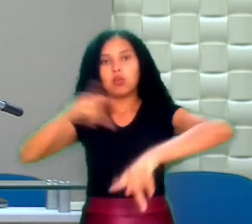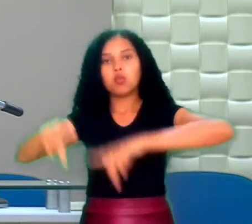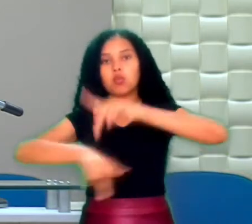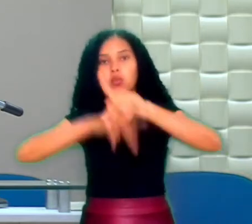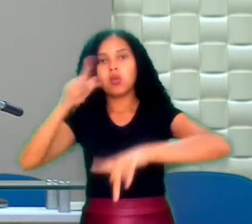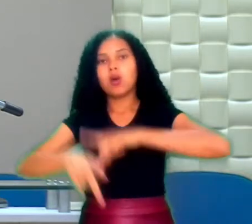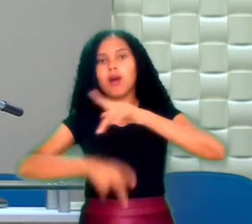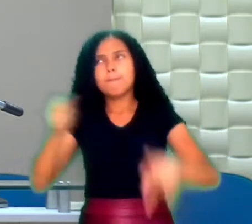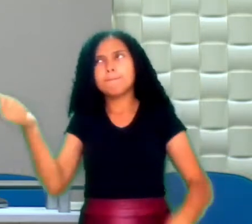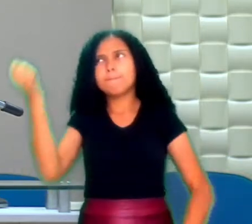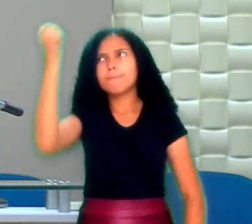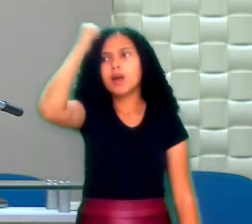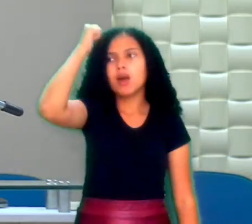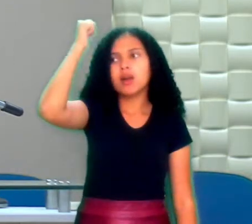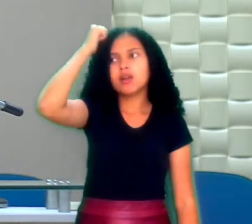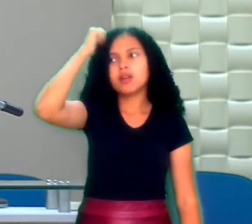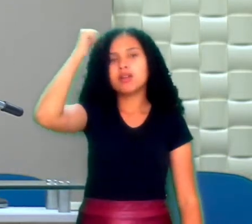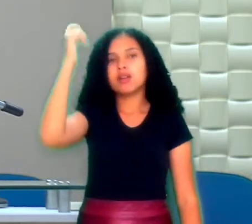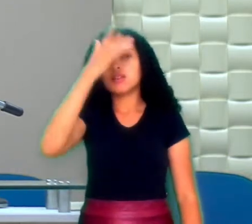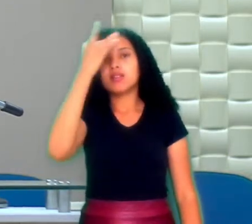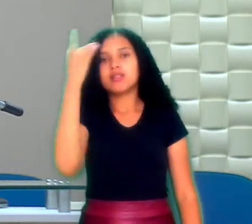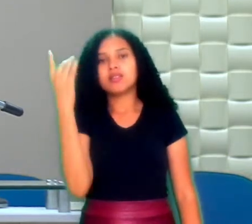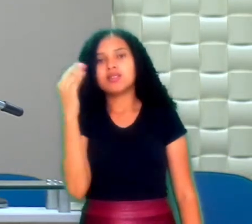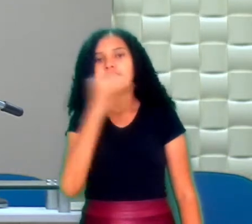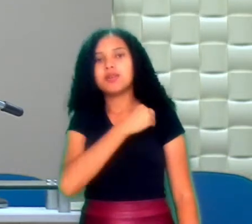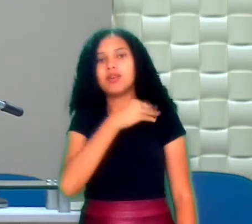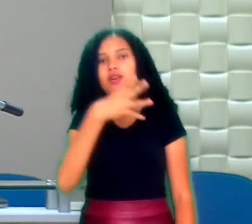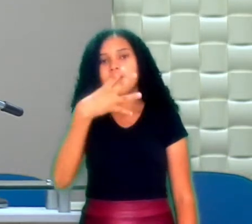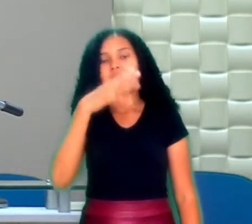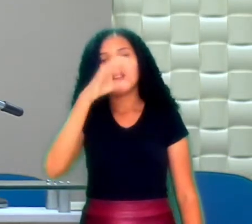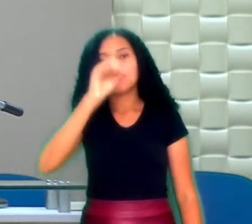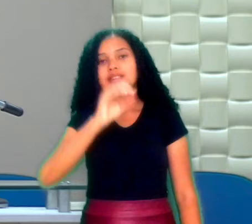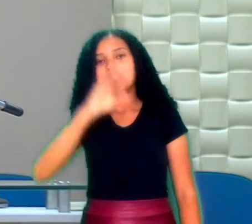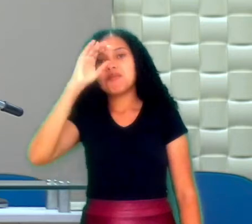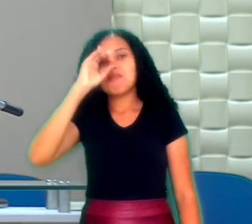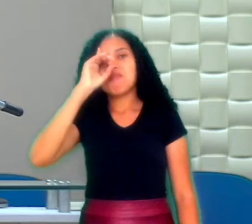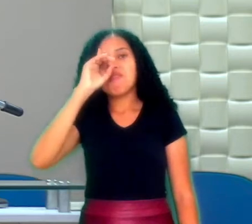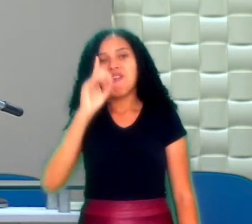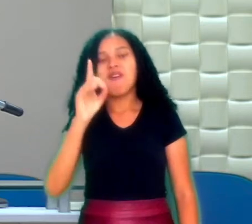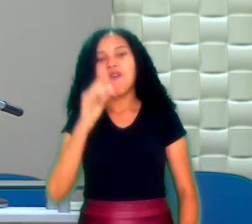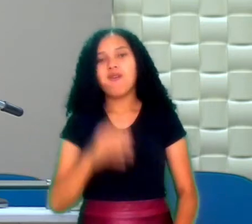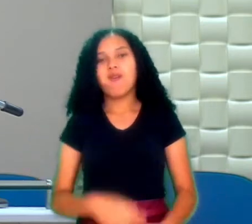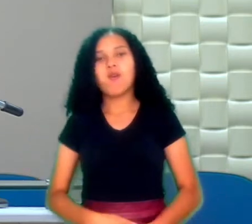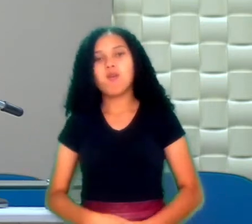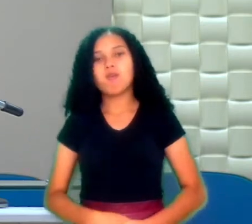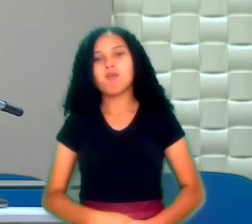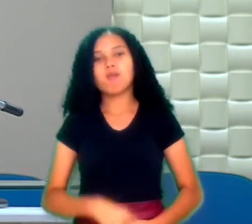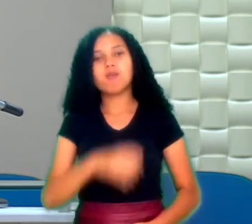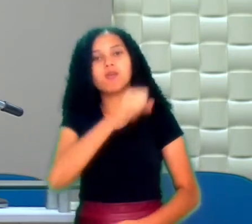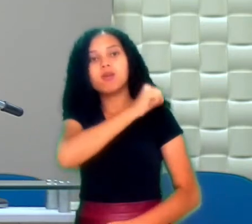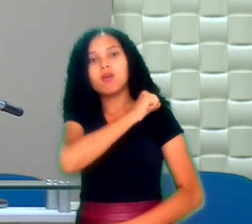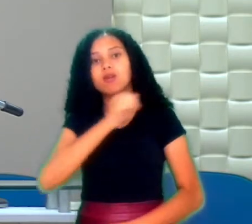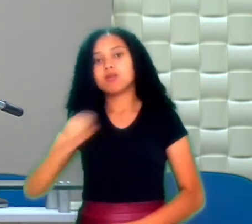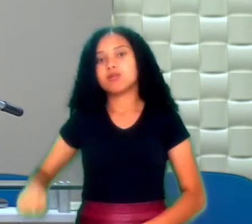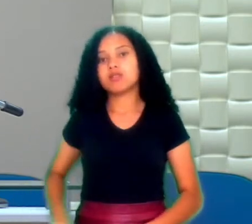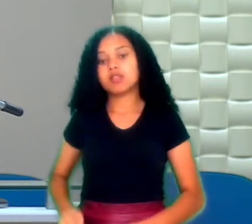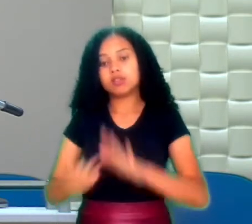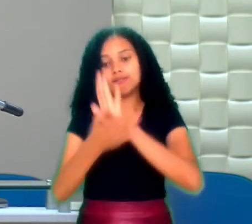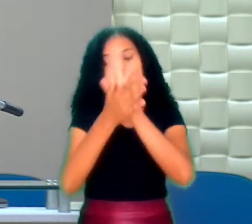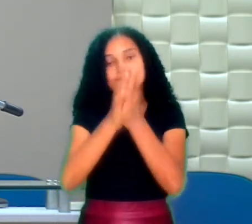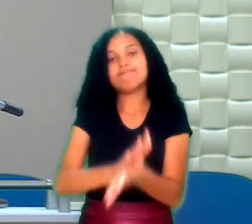E dentro de 40 dias, se eles não se arrependessem, o Senhor os destruiria.